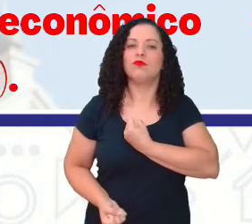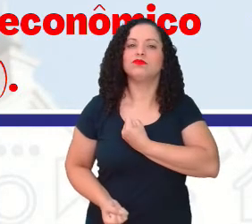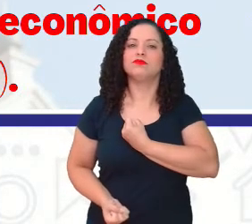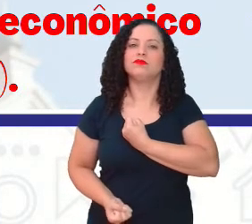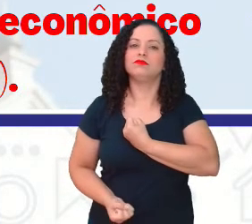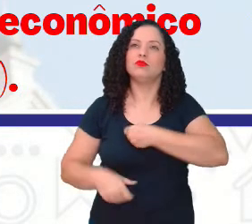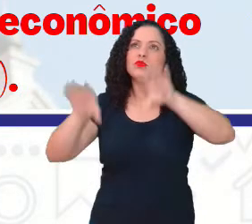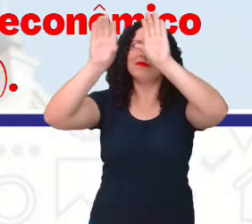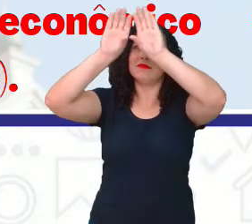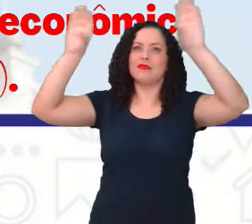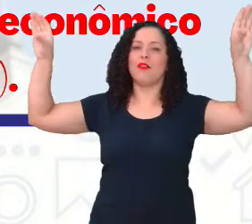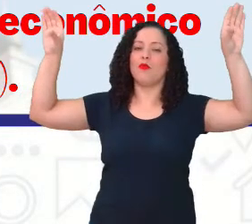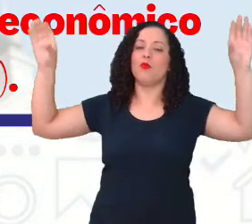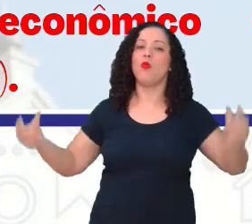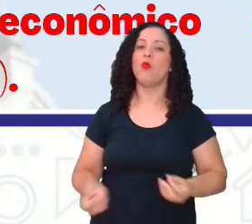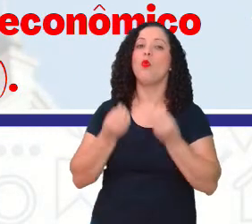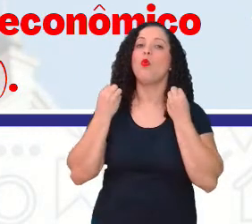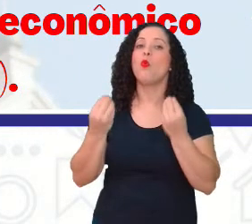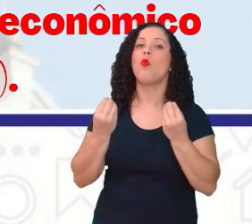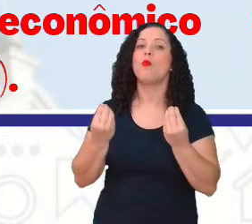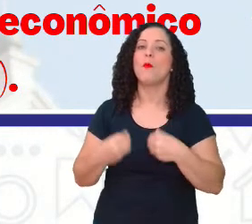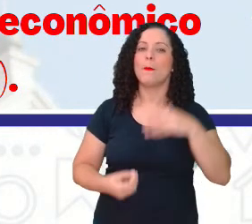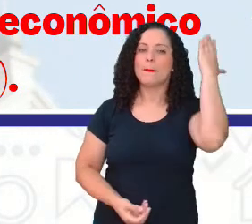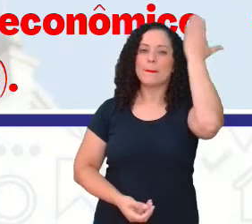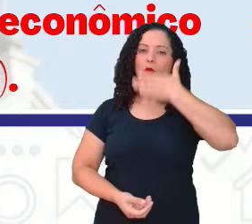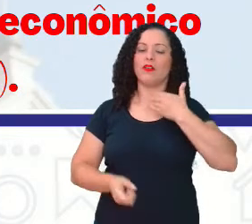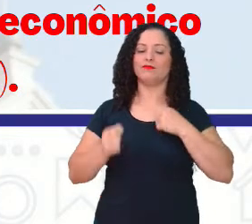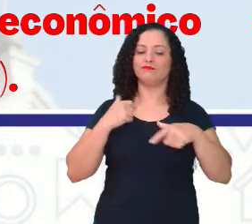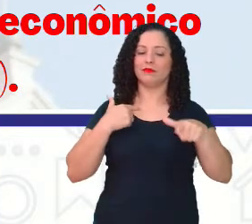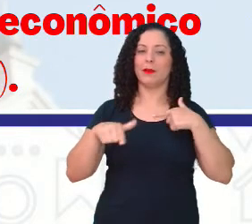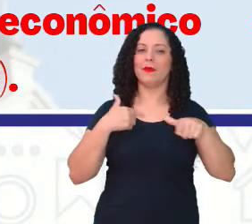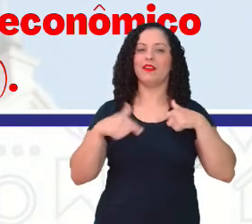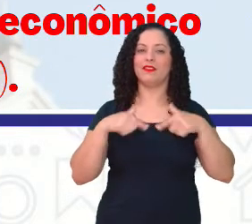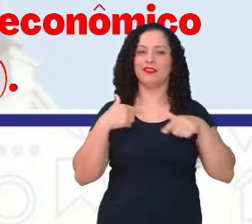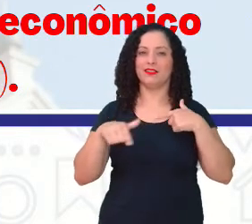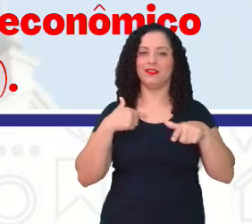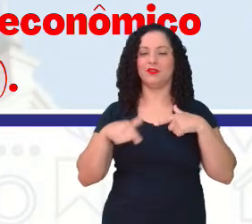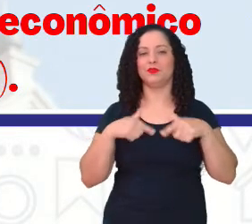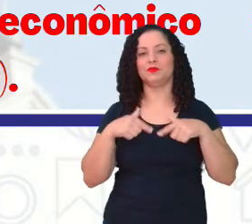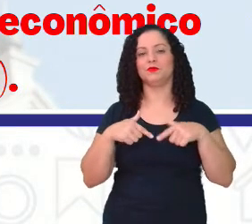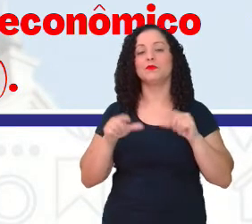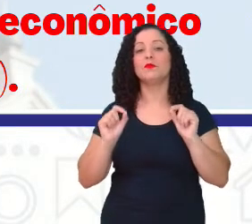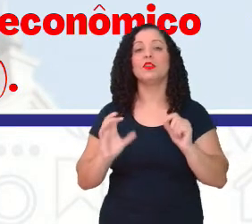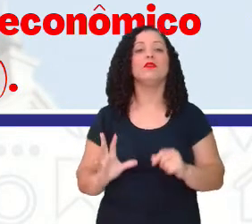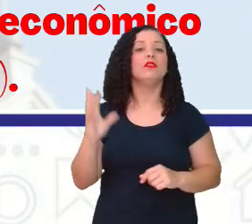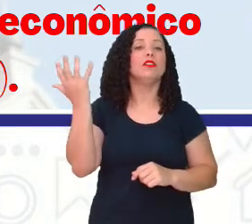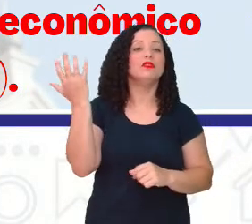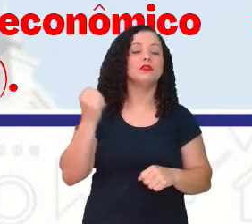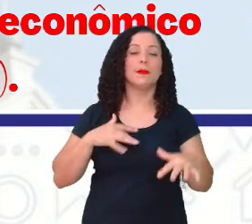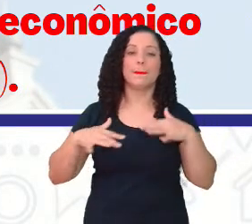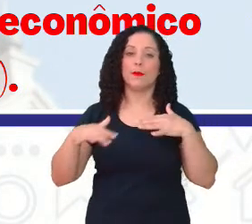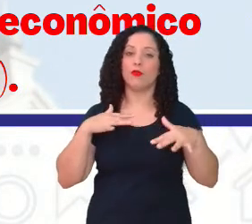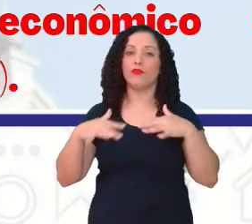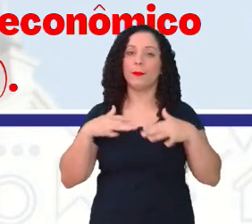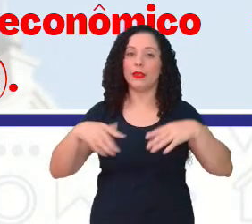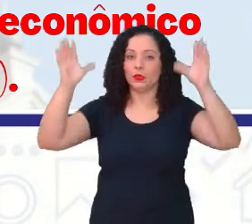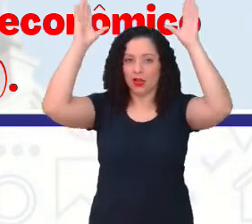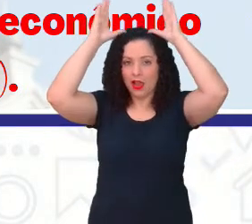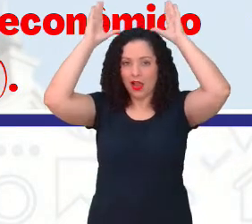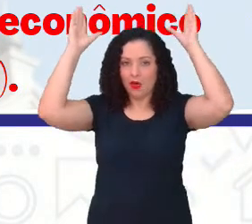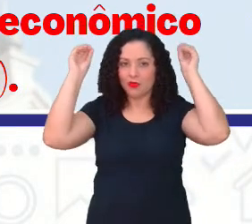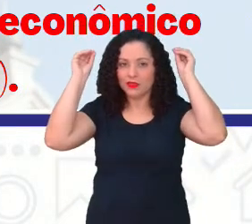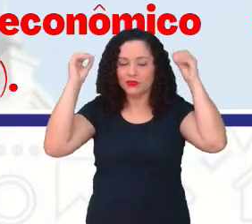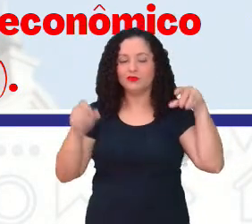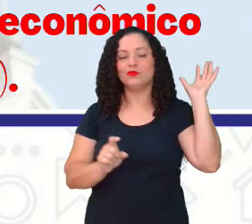se fazia por meio do trabalho. Então, nesse sentido, o que é que vai acontecer? O movimento calvinista, né, ele